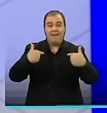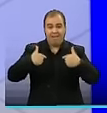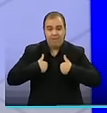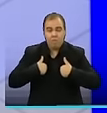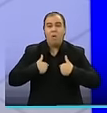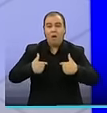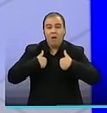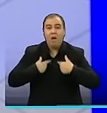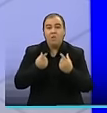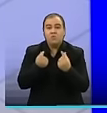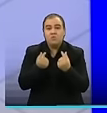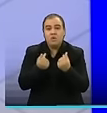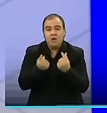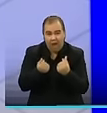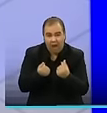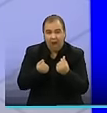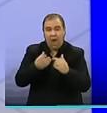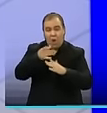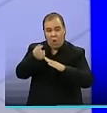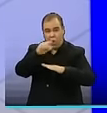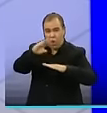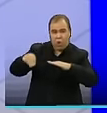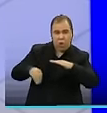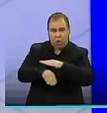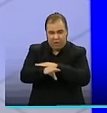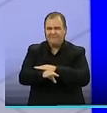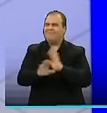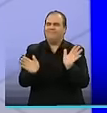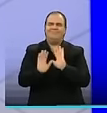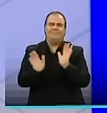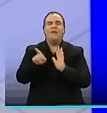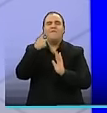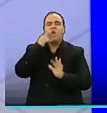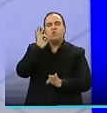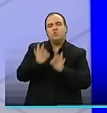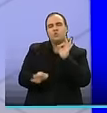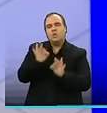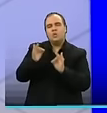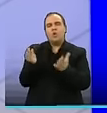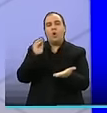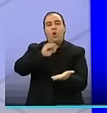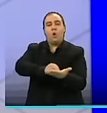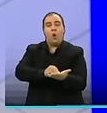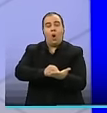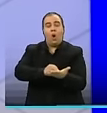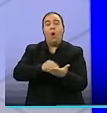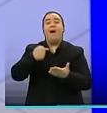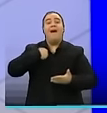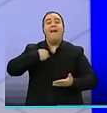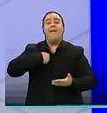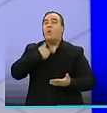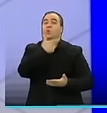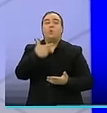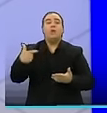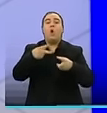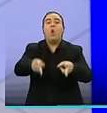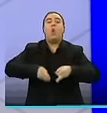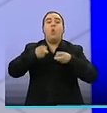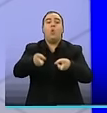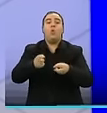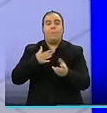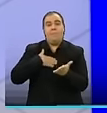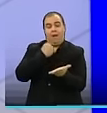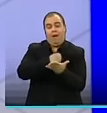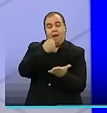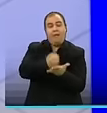eu desviei dinheiro. Você quer estudar direitinho? Estuda a sentença, o juiz coloca assim, ó, Marçal não teve lucro com isso, nunca tive, minha carteira é assinada há